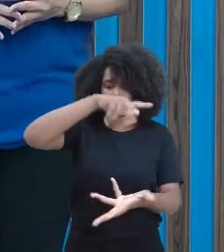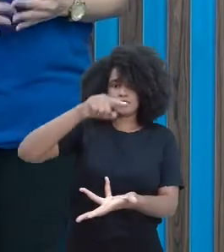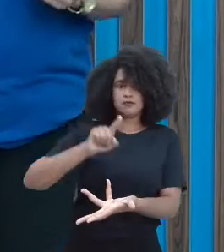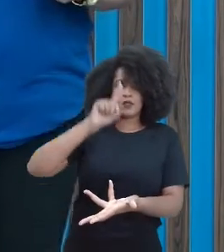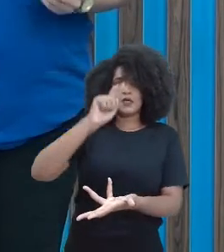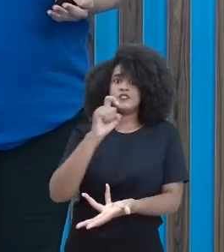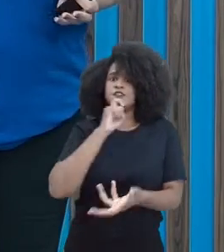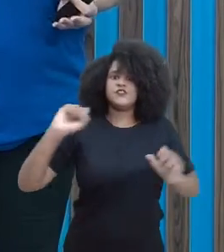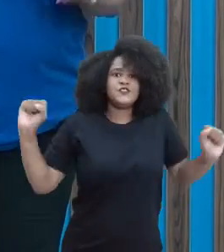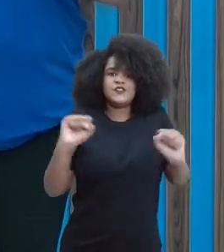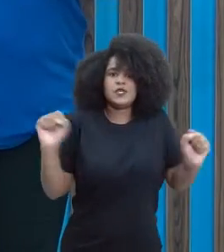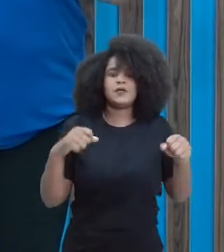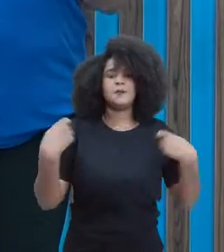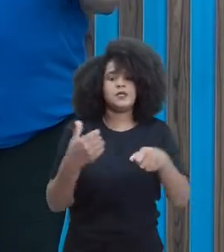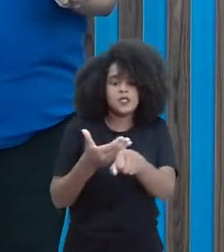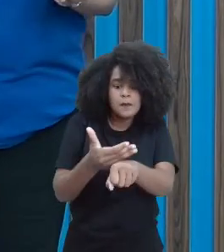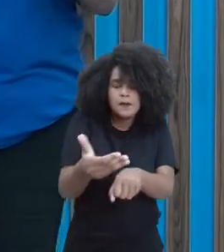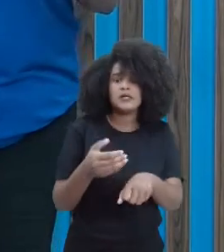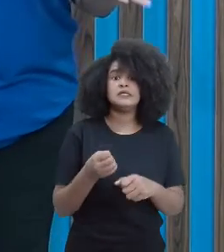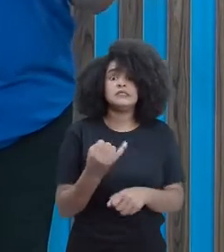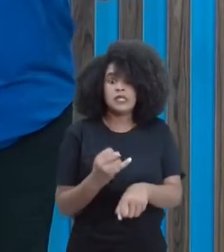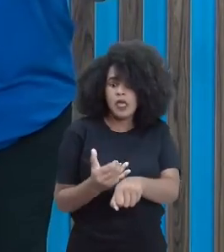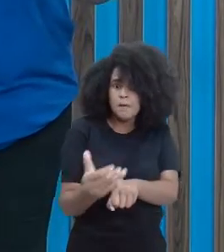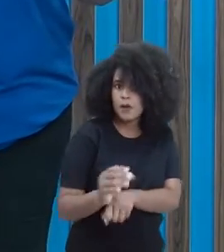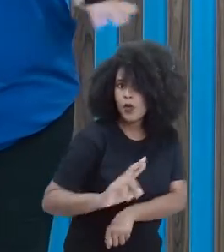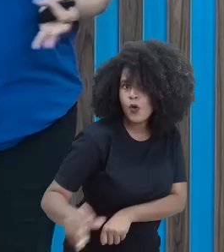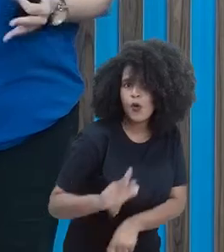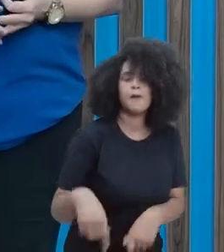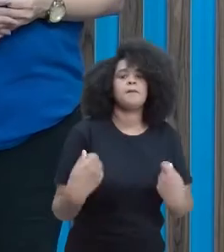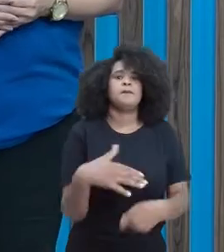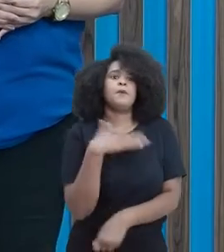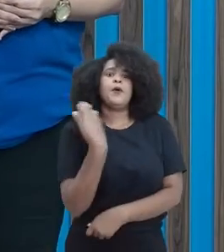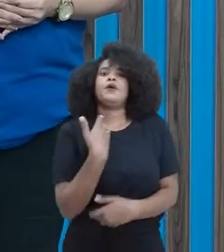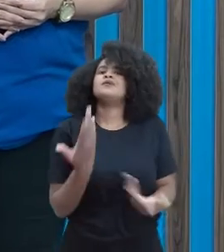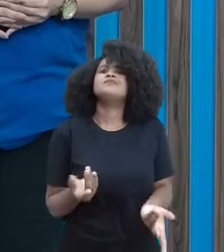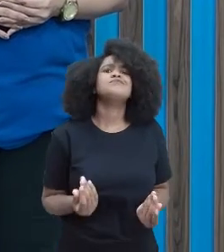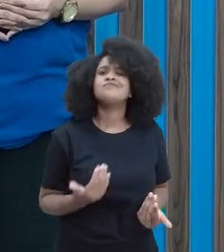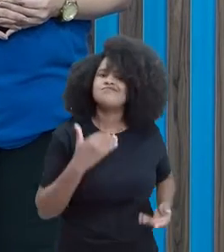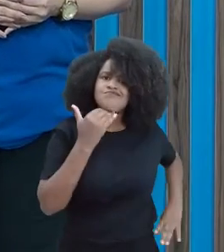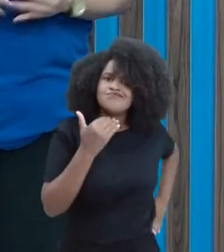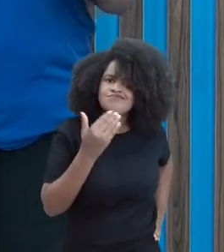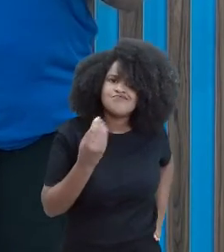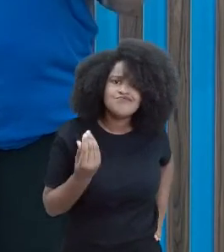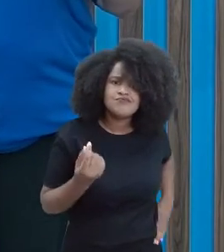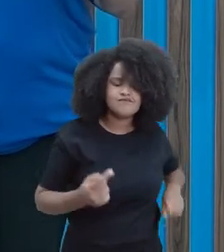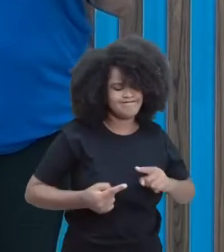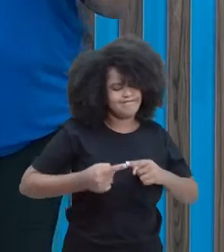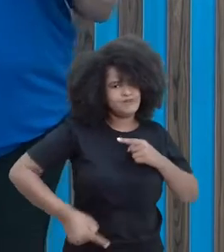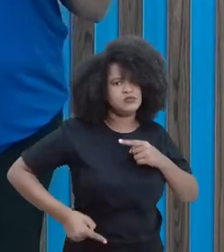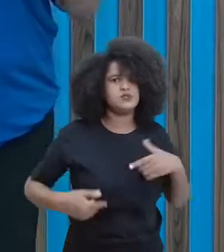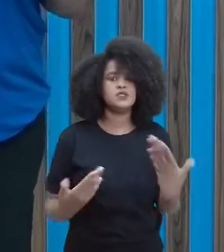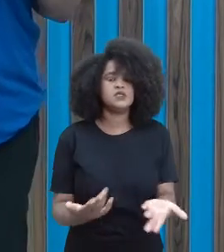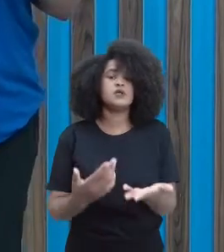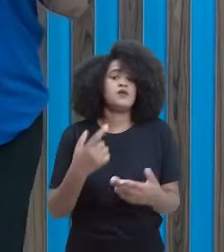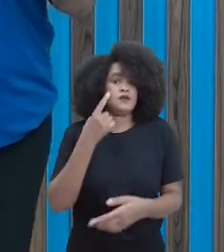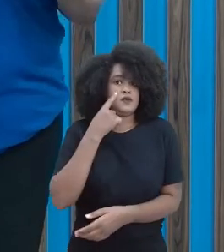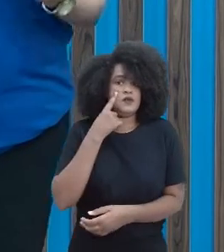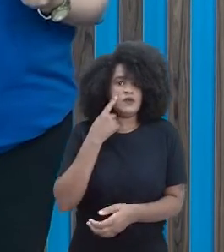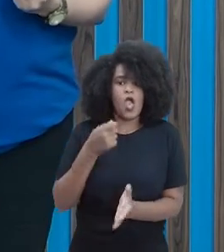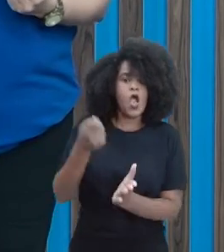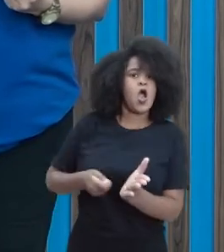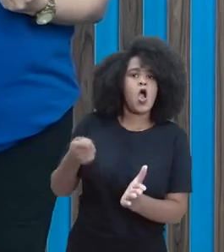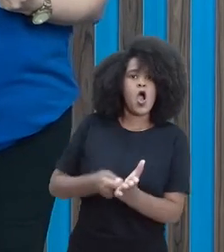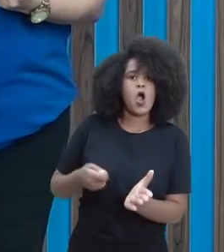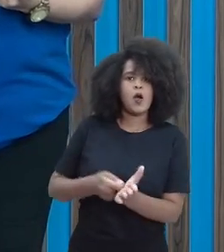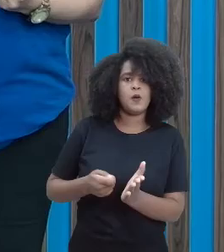gelo. Eu vou ter que ficar branco, senão eu vou morrer. E o que adianta, a gente pensar desse jeito, né? Então, não existe essa história de forçar